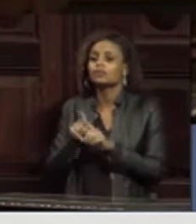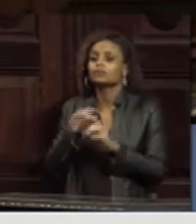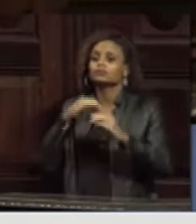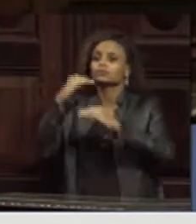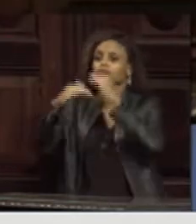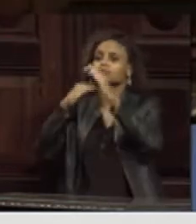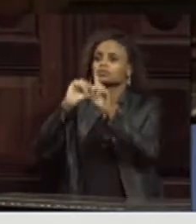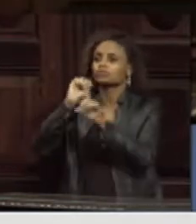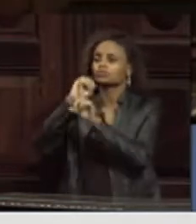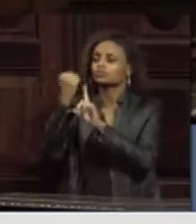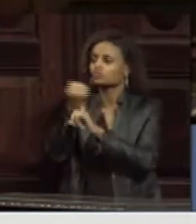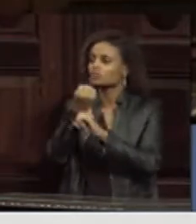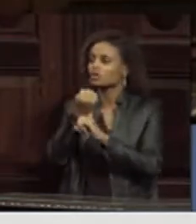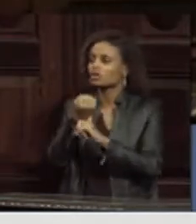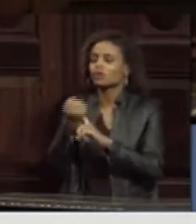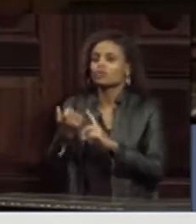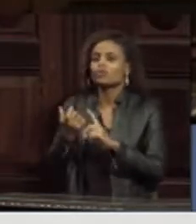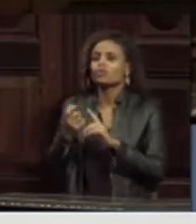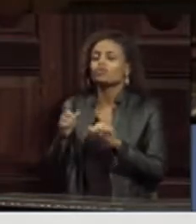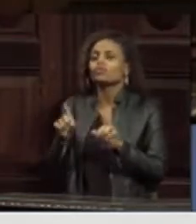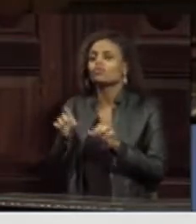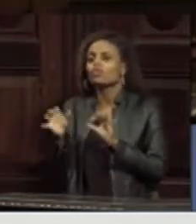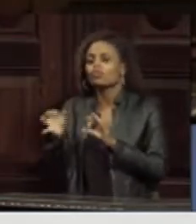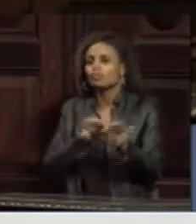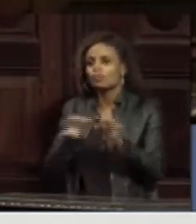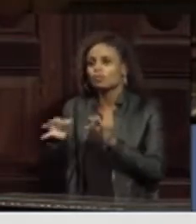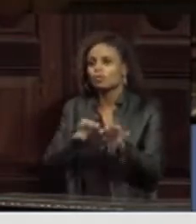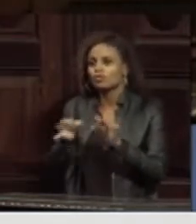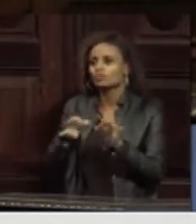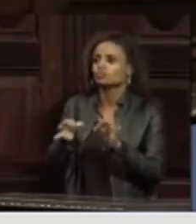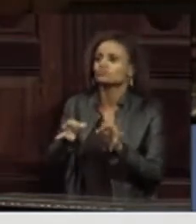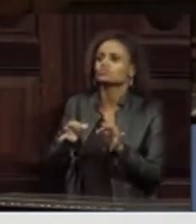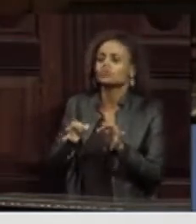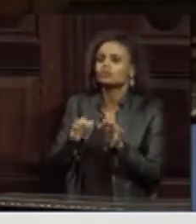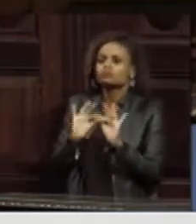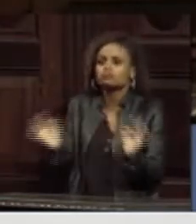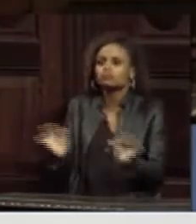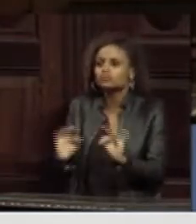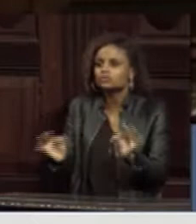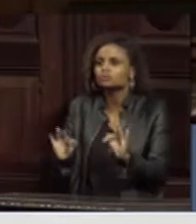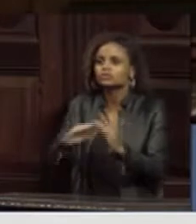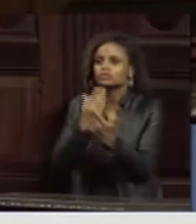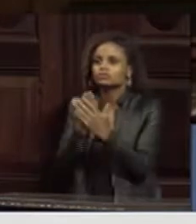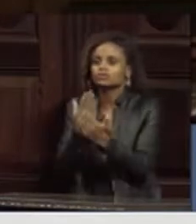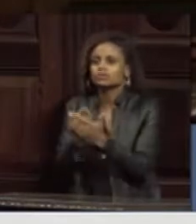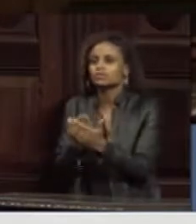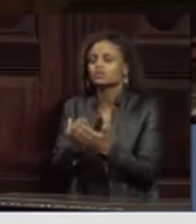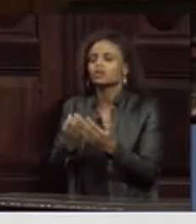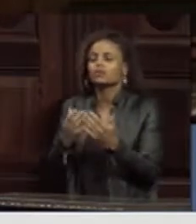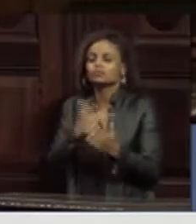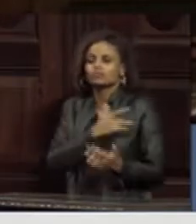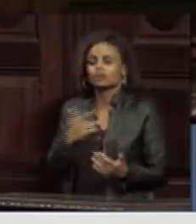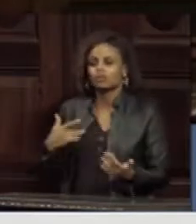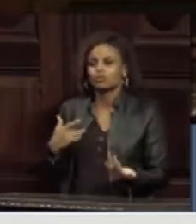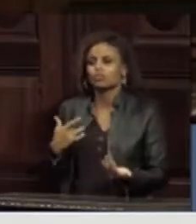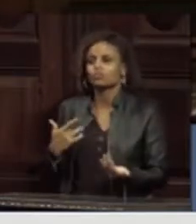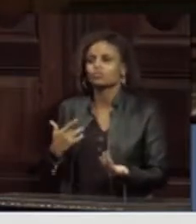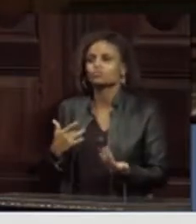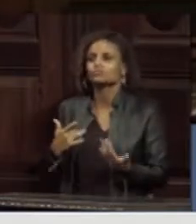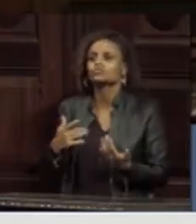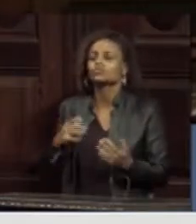social, com projetos básicos para a educação, para a saúde,